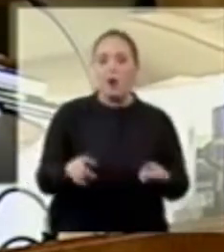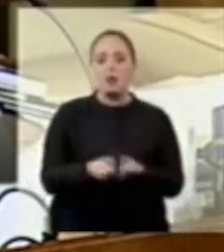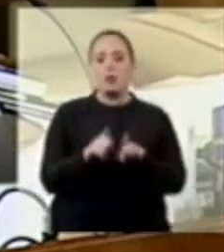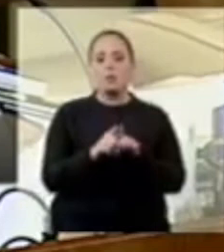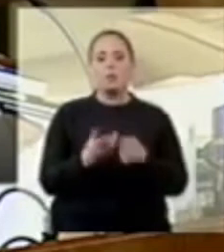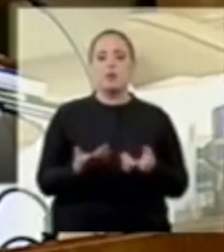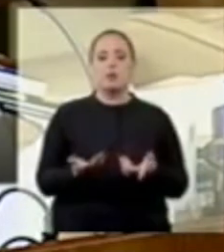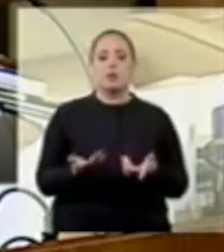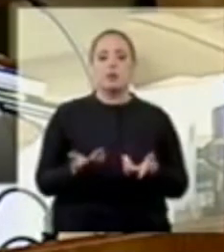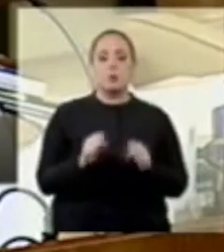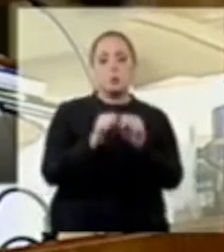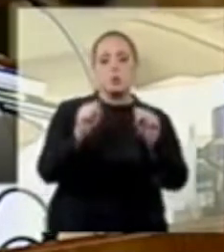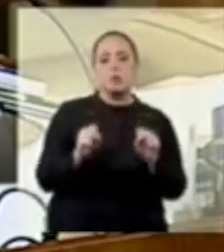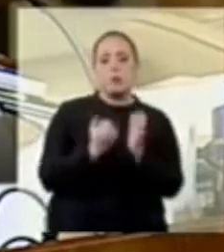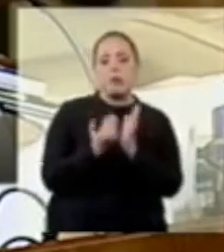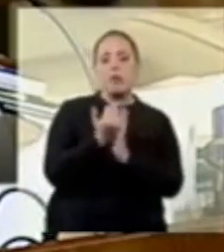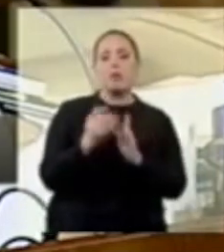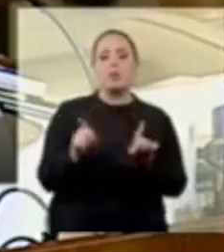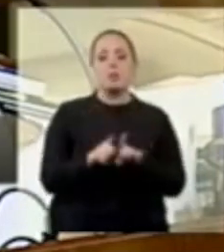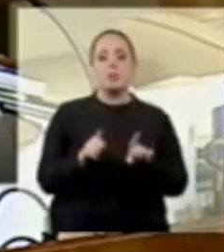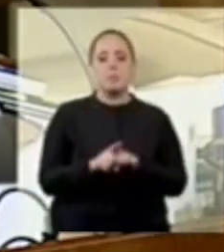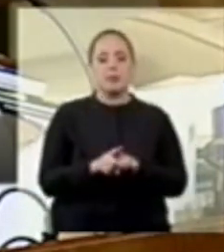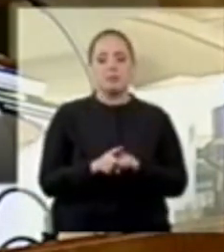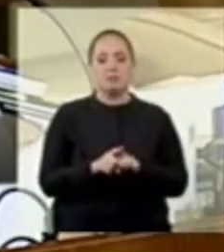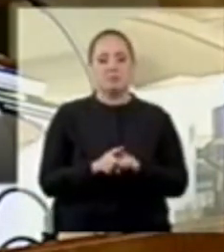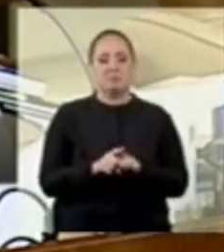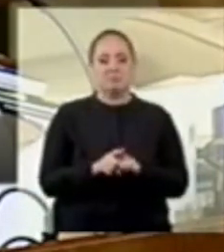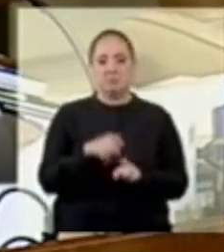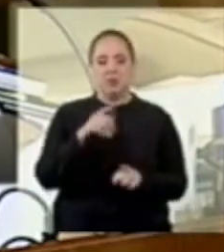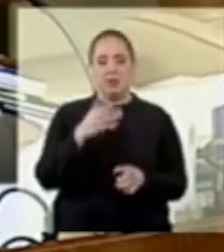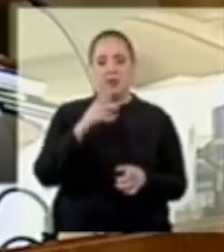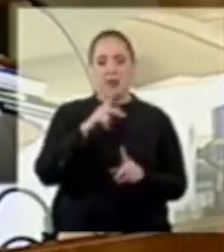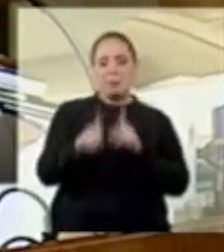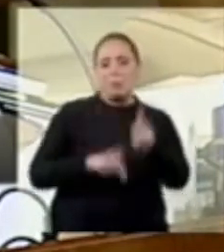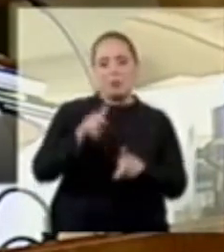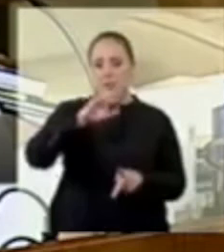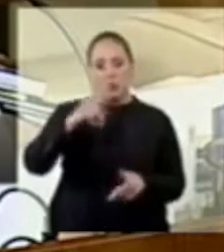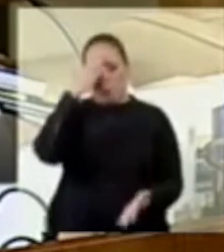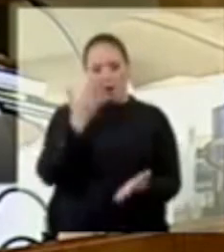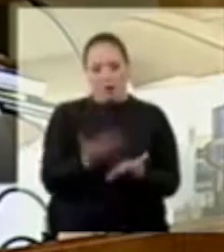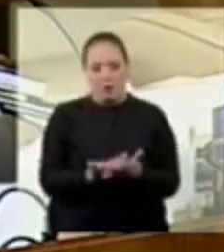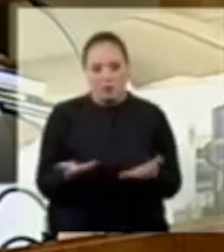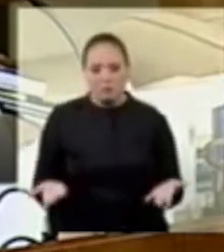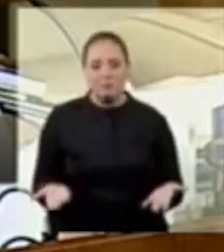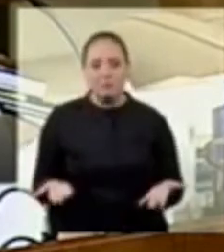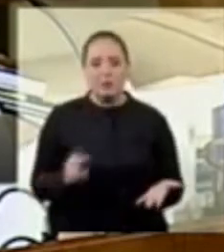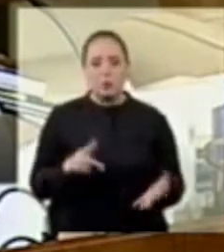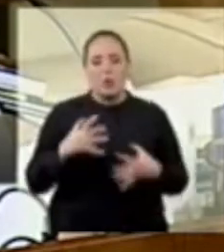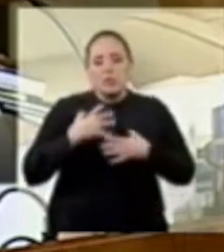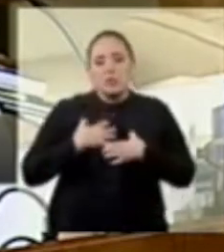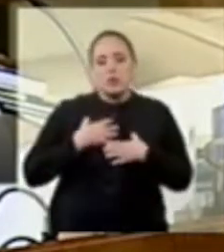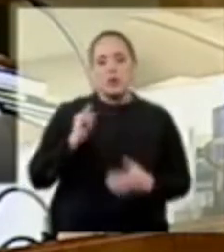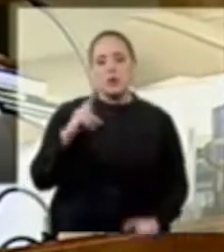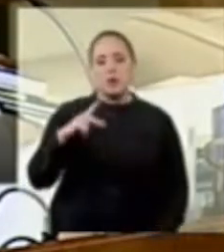seletividade do sistema e descrédito junto à população que eu repito não é a sensação de impunidade